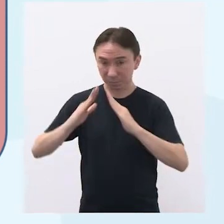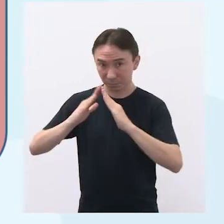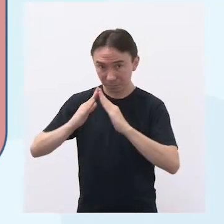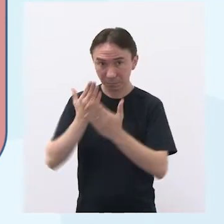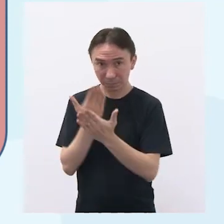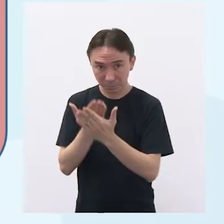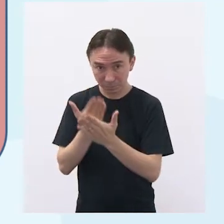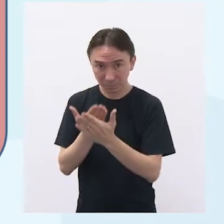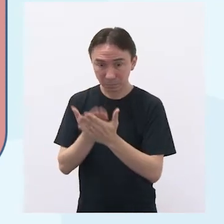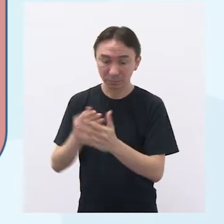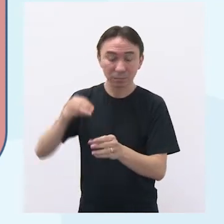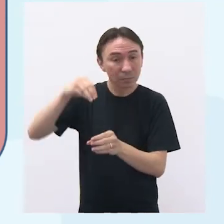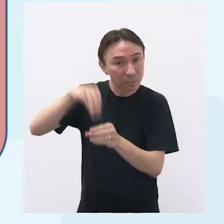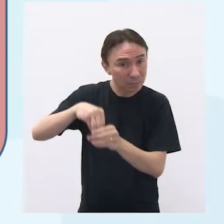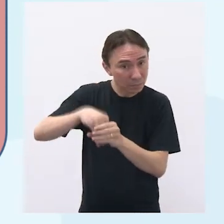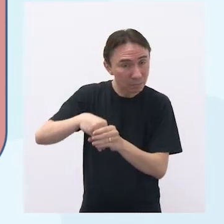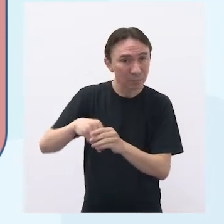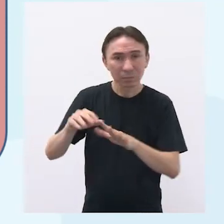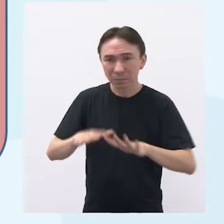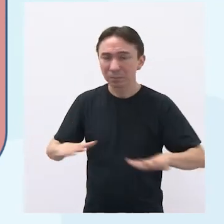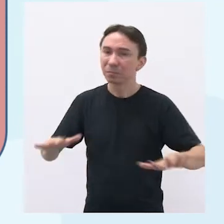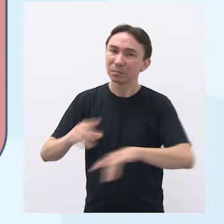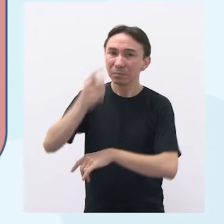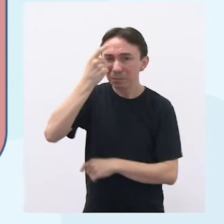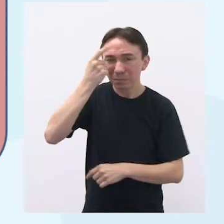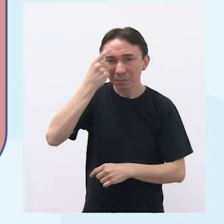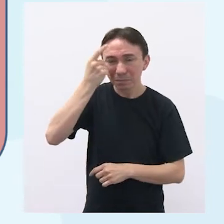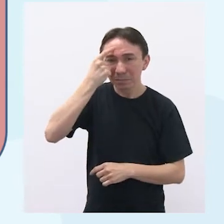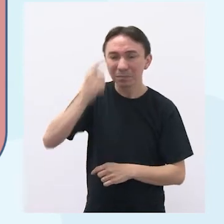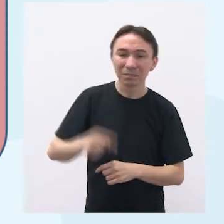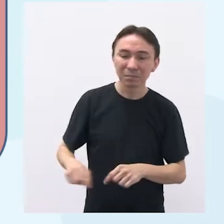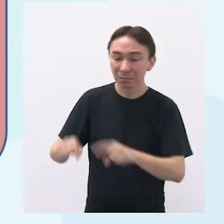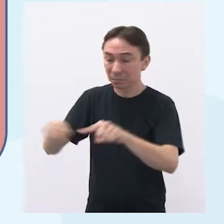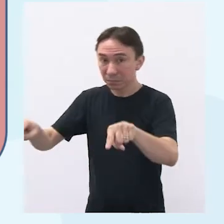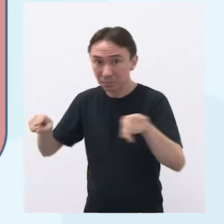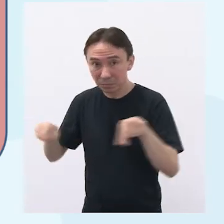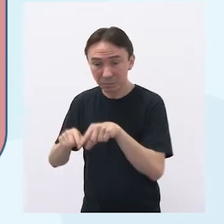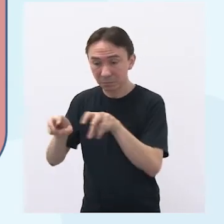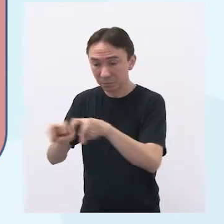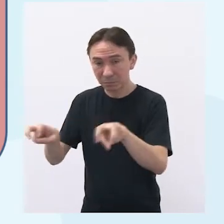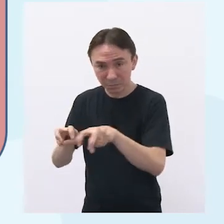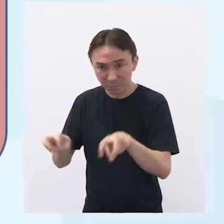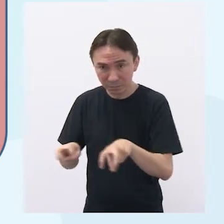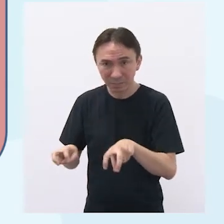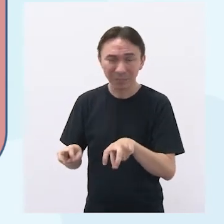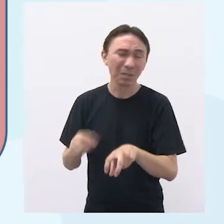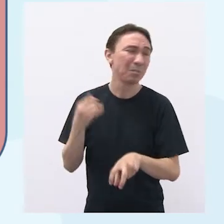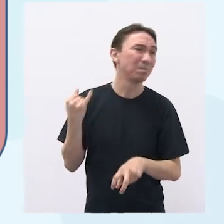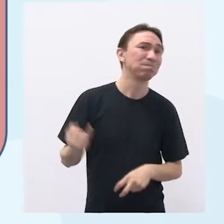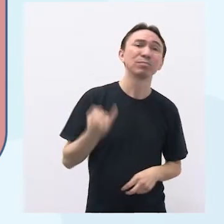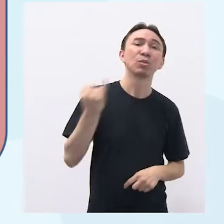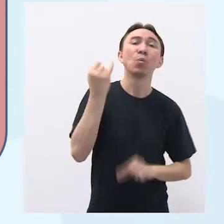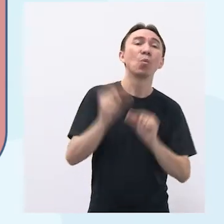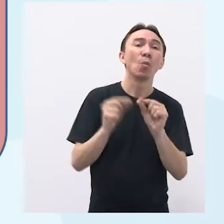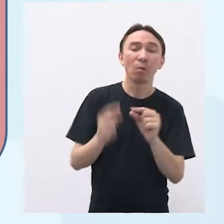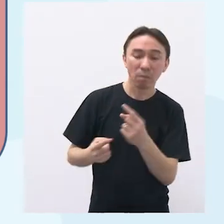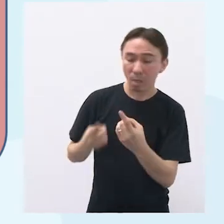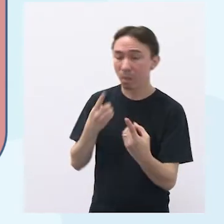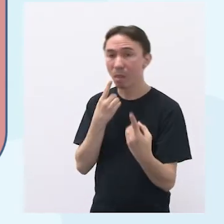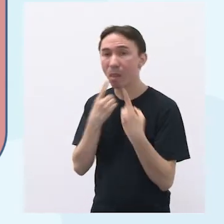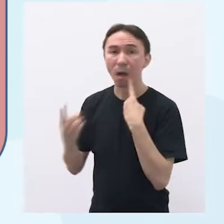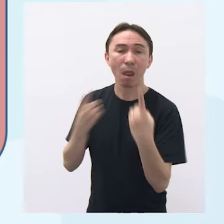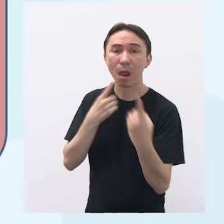além de pensar isso para o seu trabalho na sala de aula, também acho que o diálogo é fundamental, o Mário falou isso no começo, né?